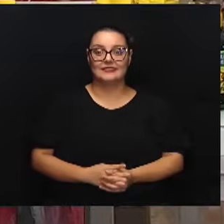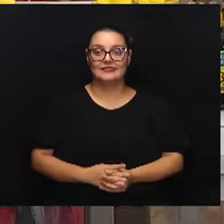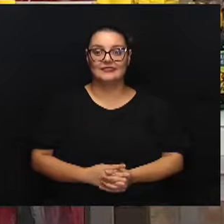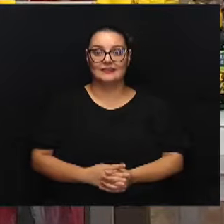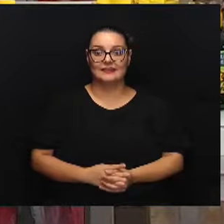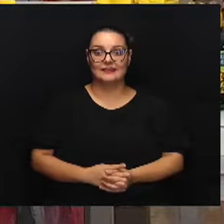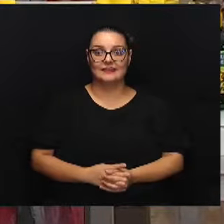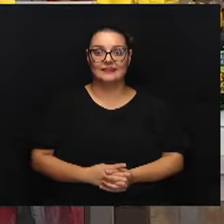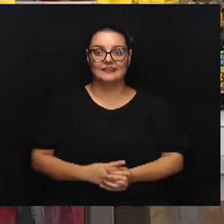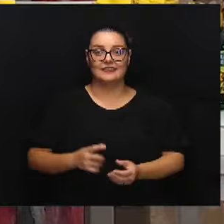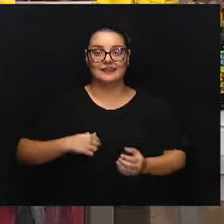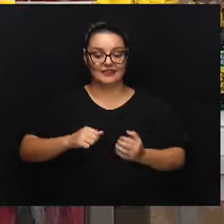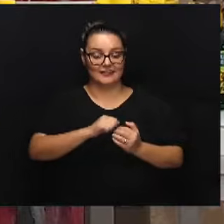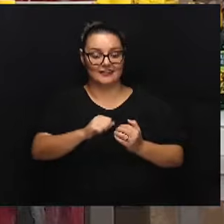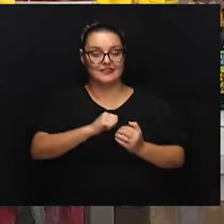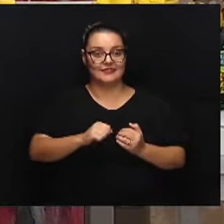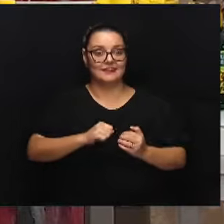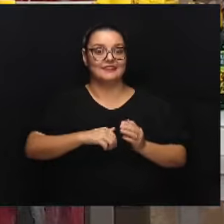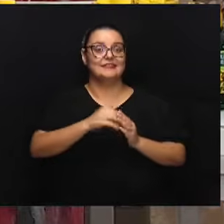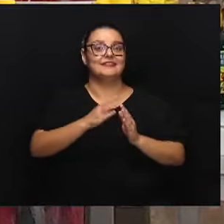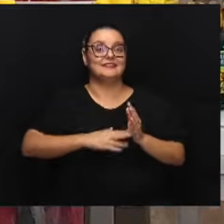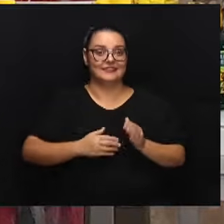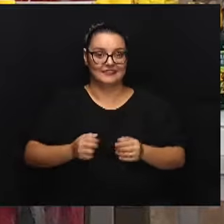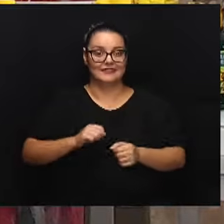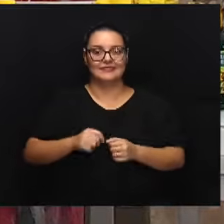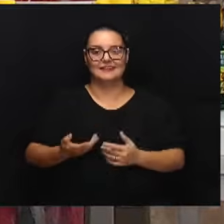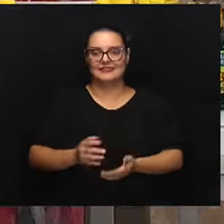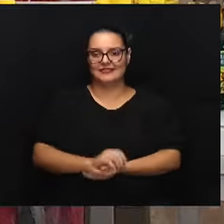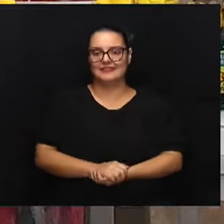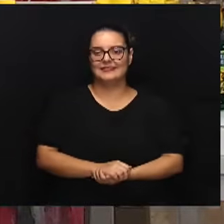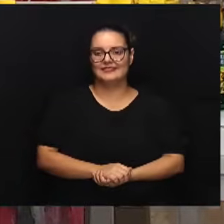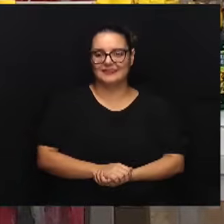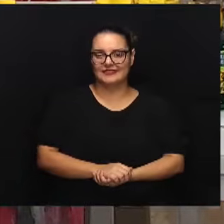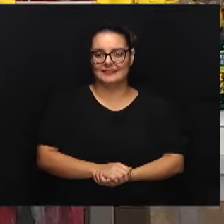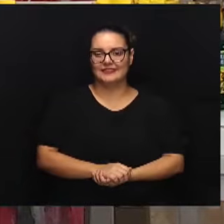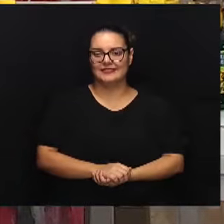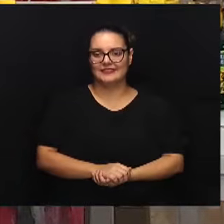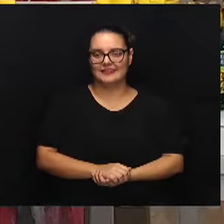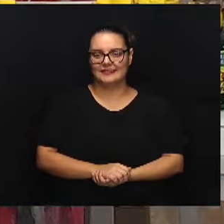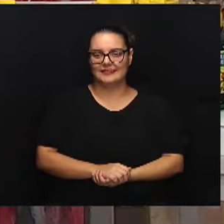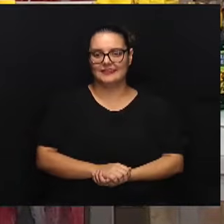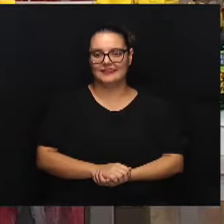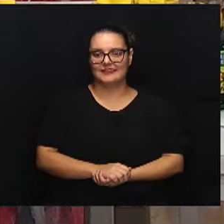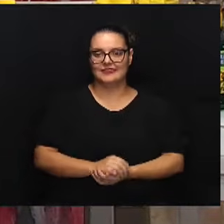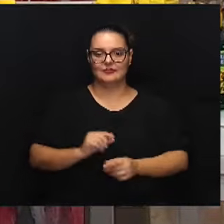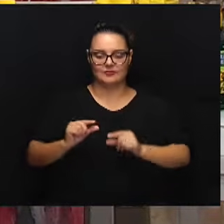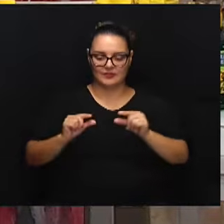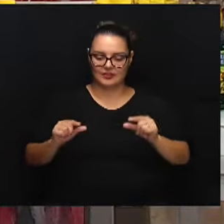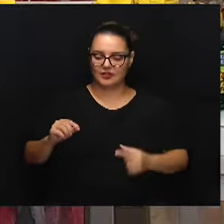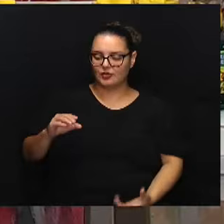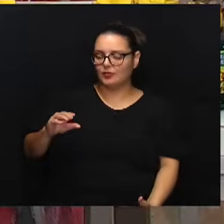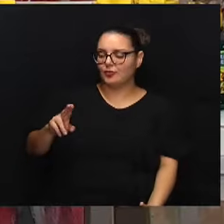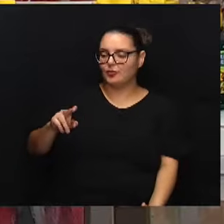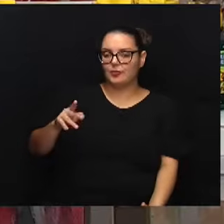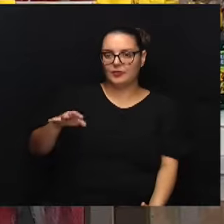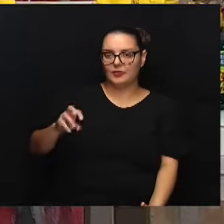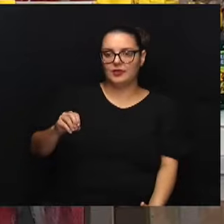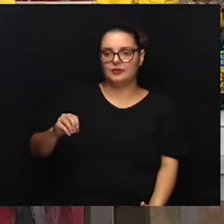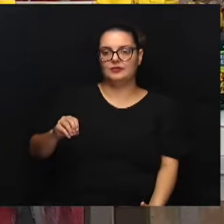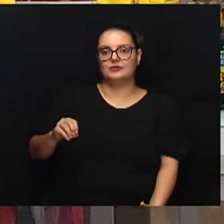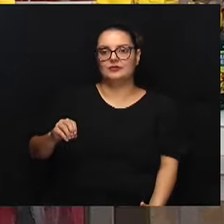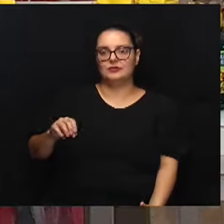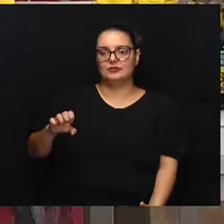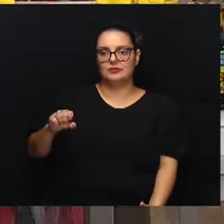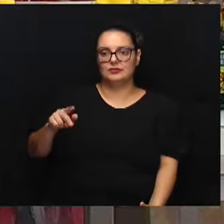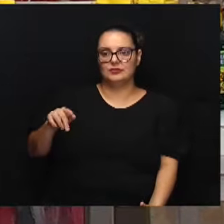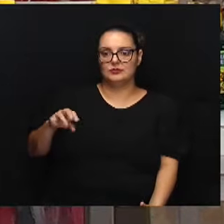tinta da unha. Olha lá, tá vendo? Aí vocês vão pegar e vocês vão fazer pequenos cubinhos de esponja. Tá.